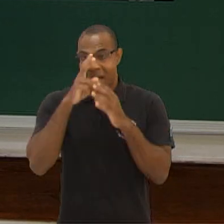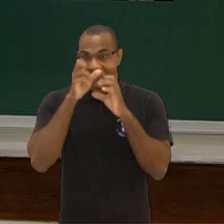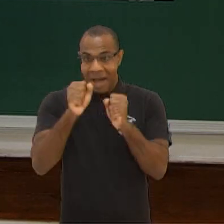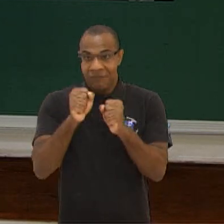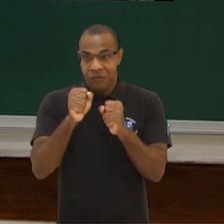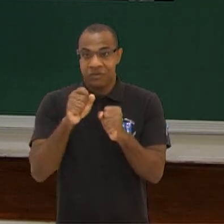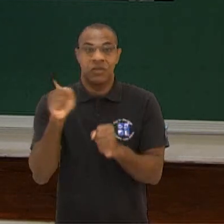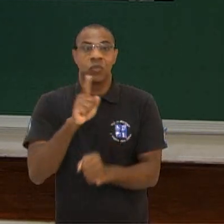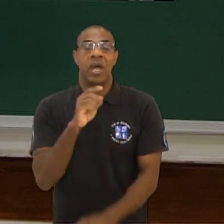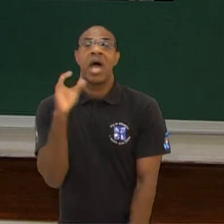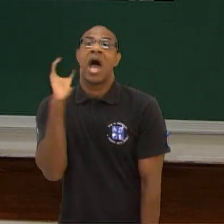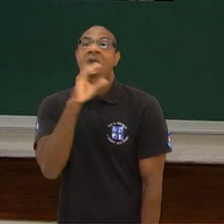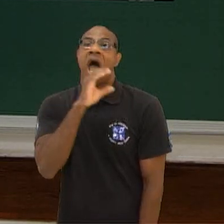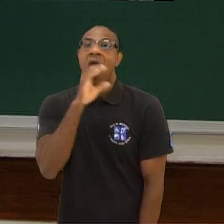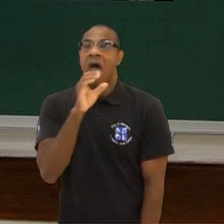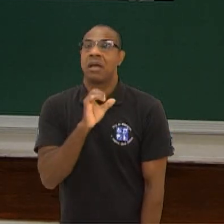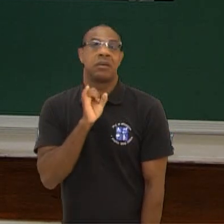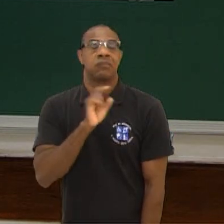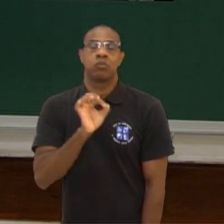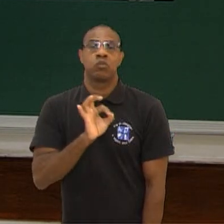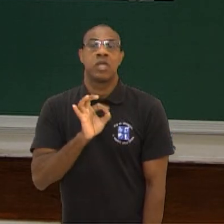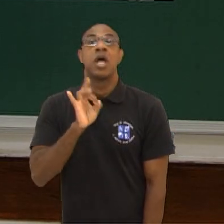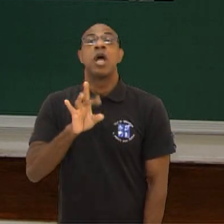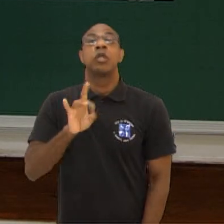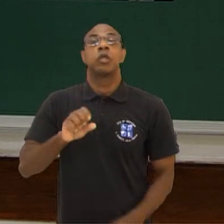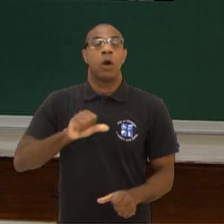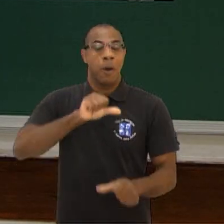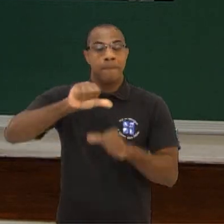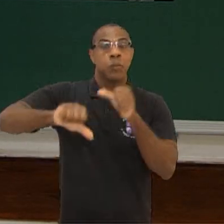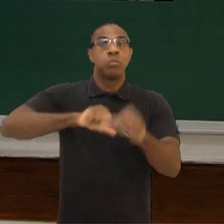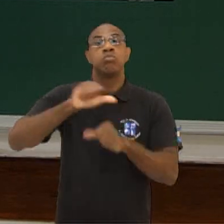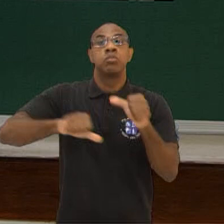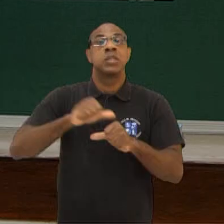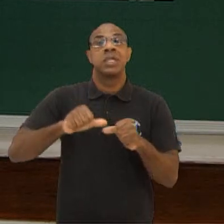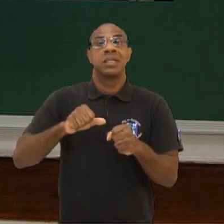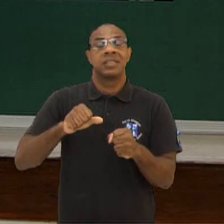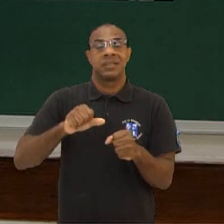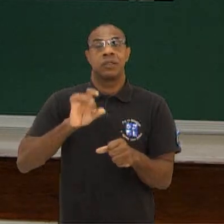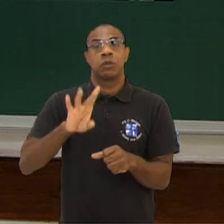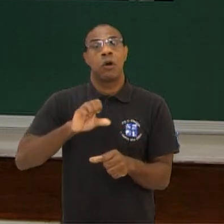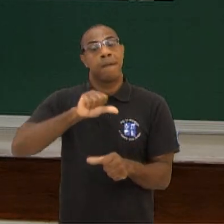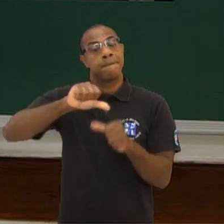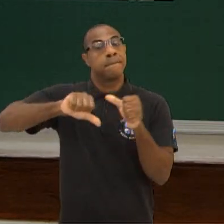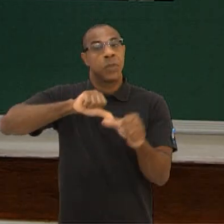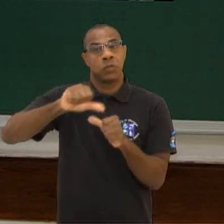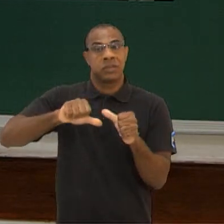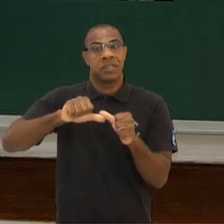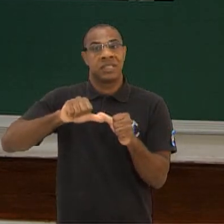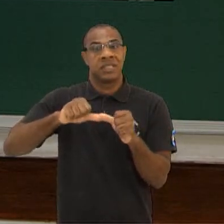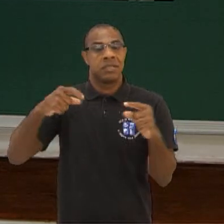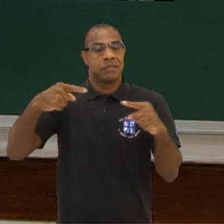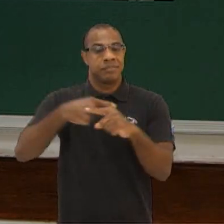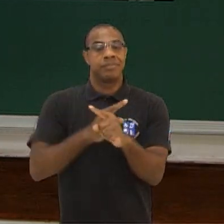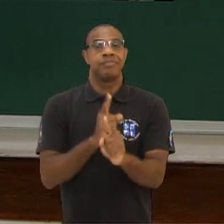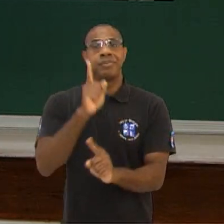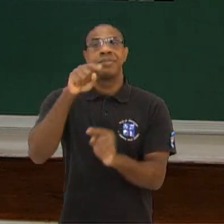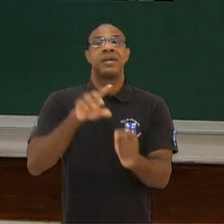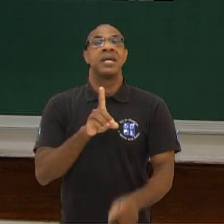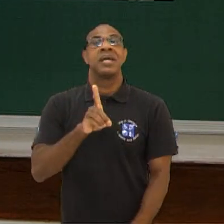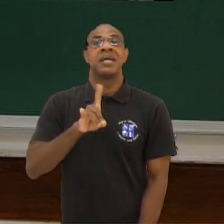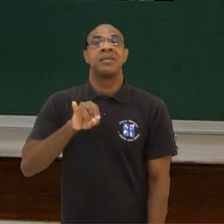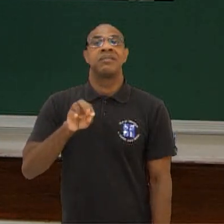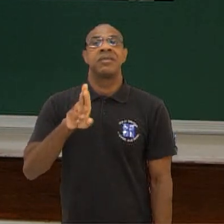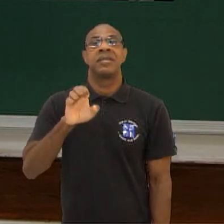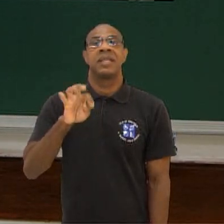velocidade, só como uma mudança de direção de velocidade. Por isso que no motor elétrico a força magnética é responsável pela alteração,